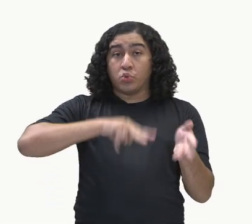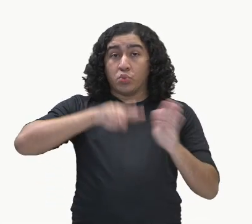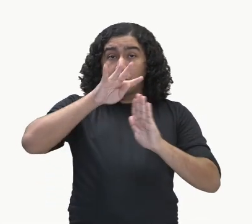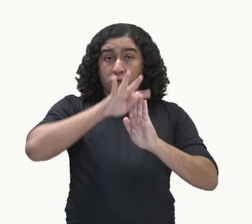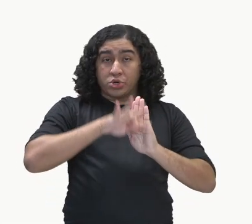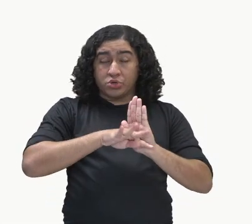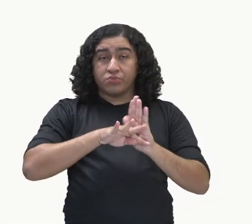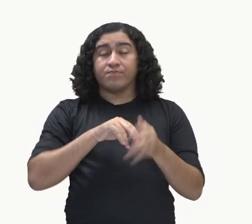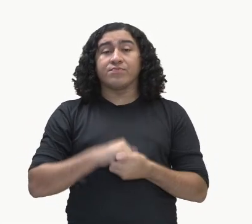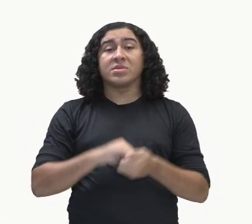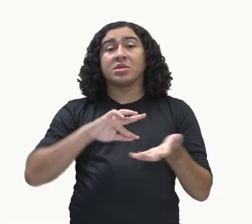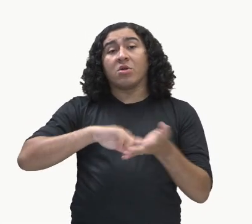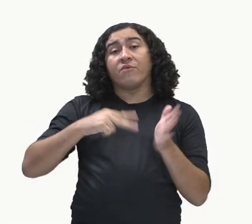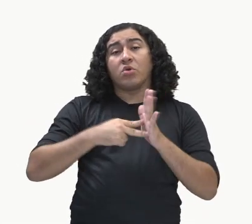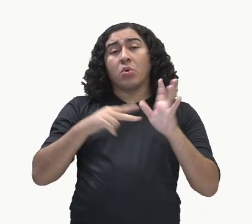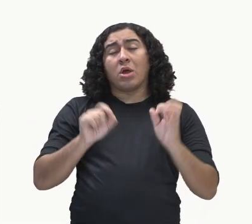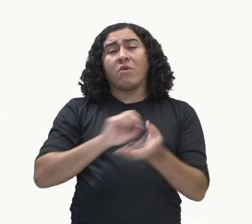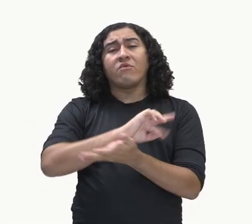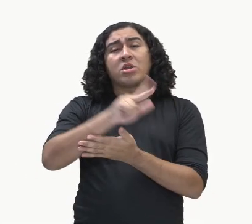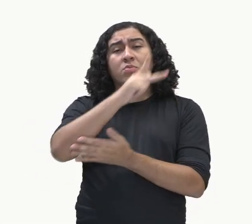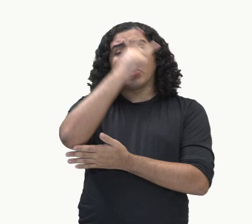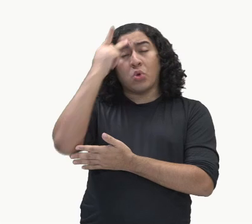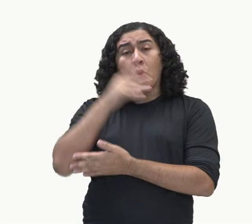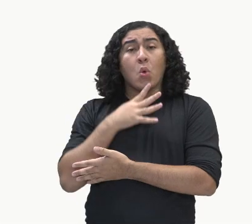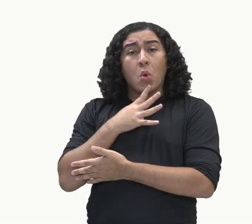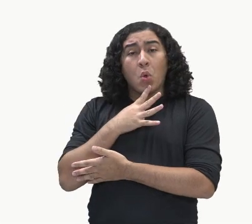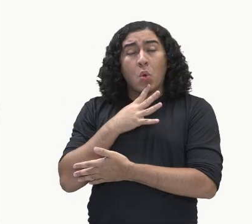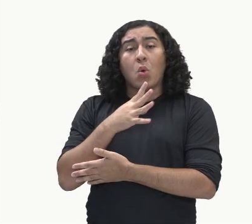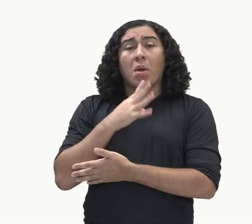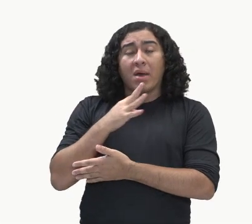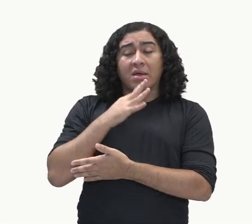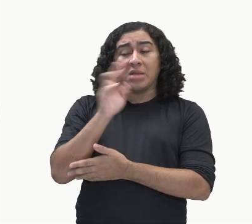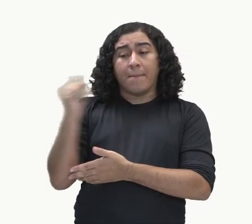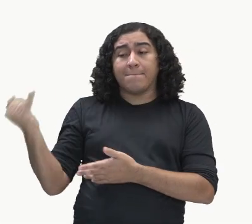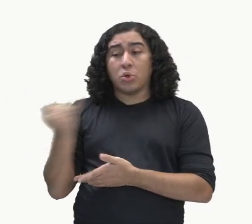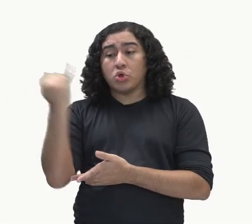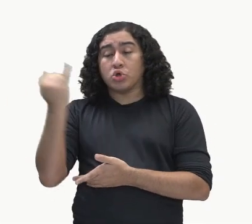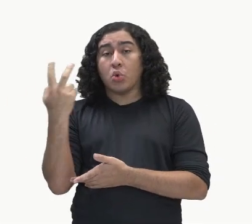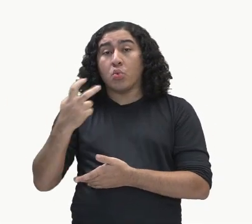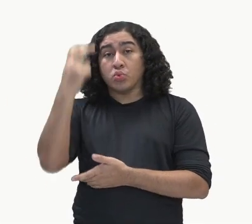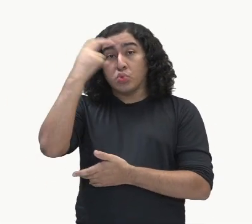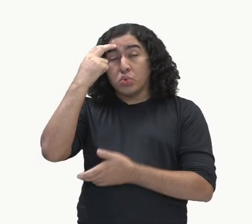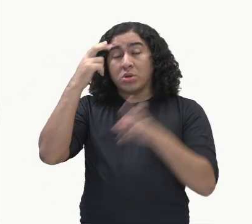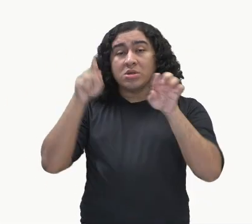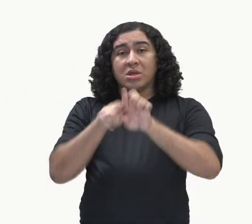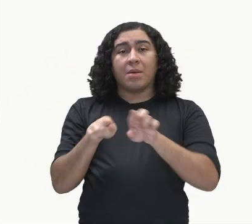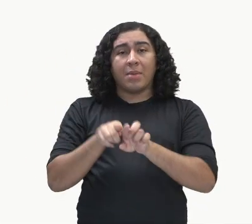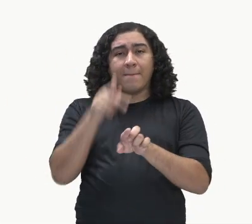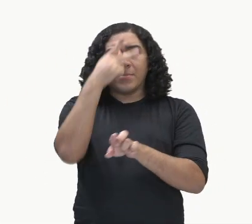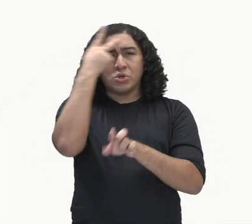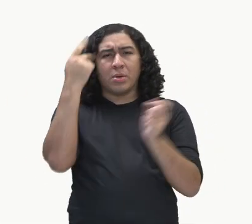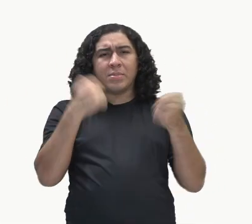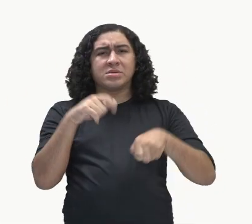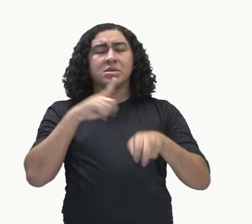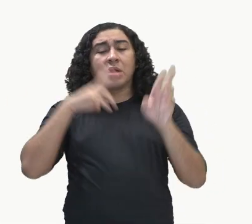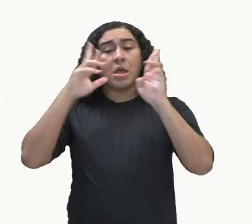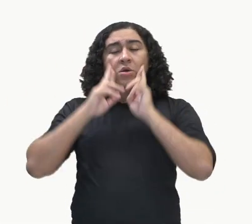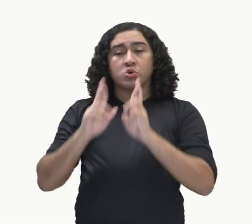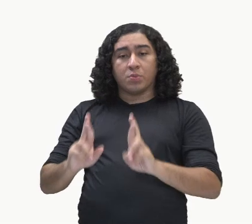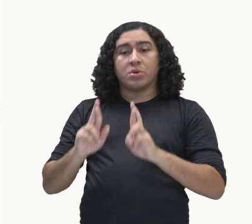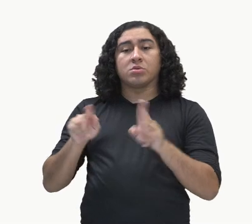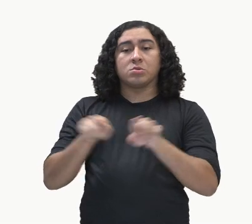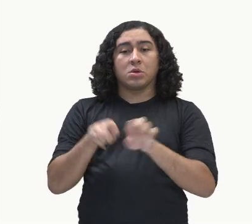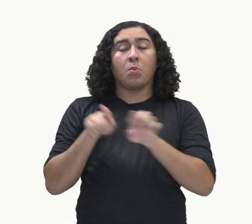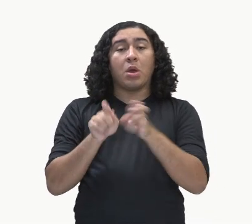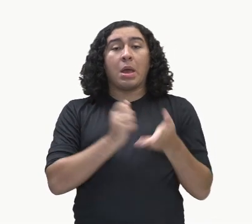dizendo que muitas pessoas reconhecem essa importância dessas diversas culturas e elas devem receber o respeito, né, e o